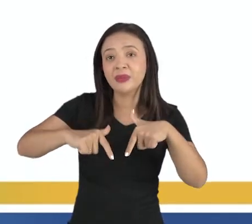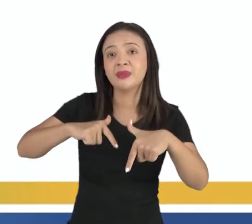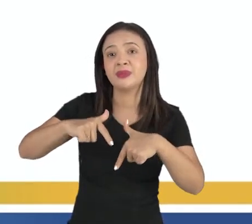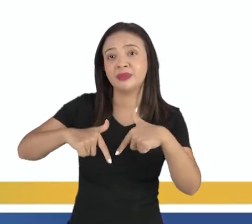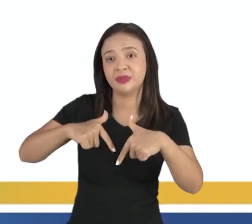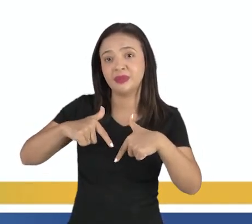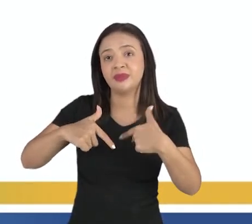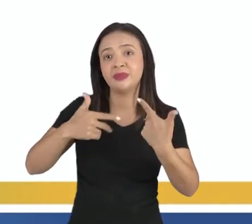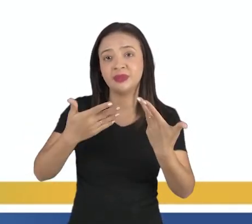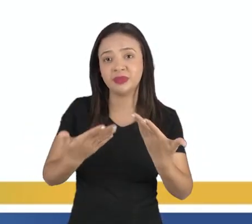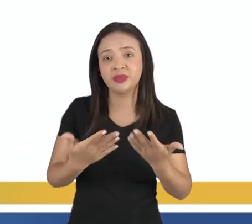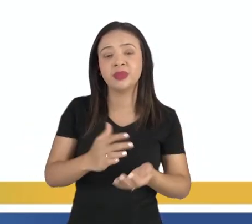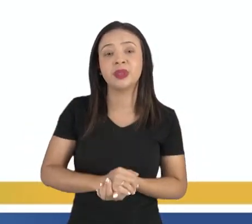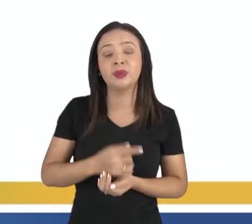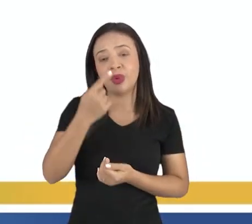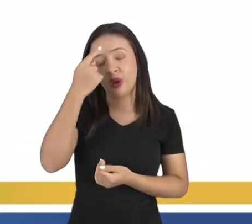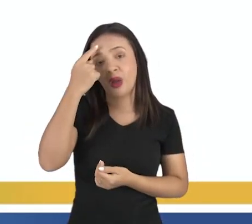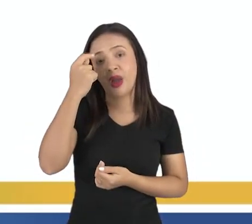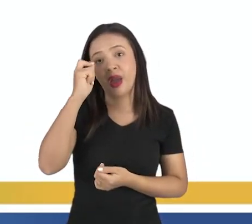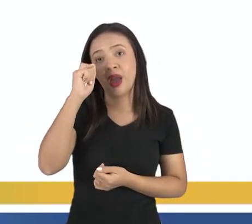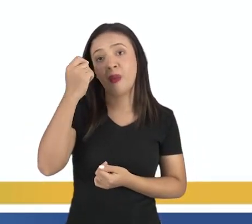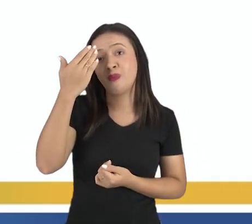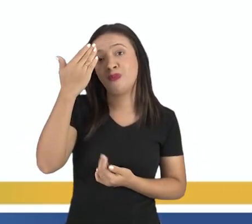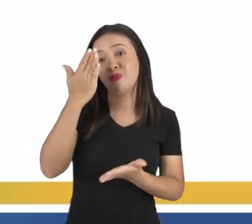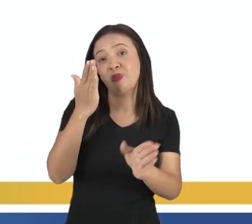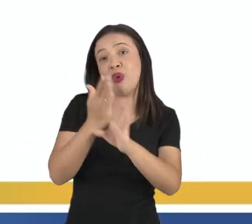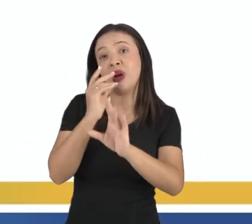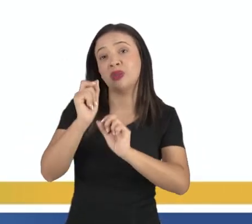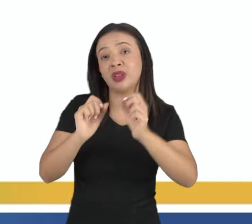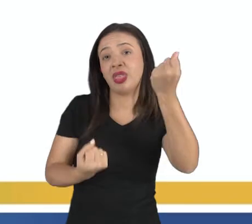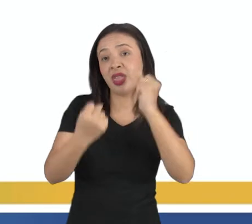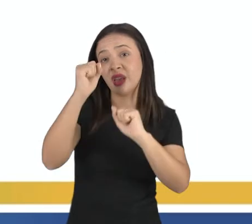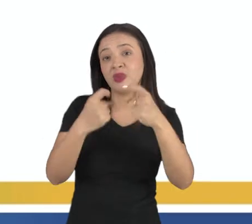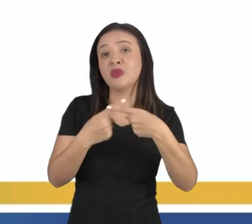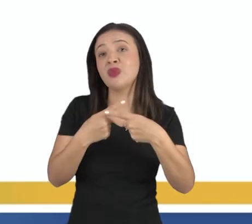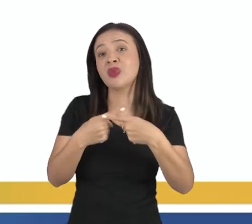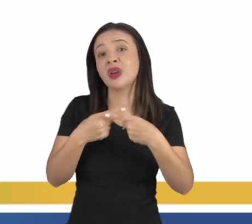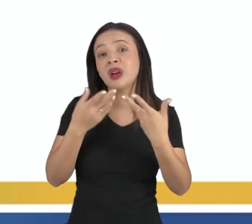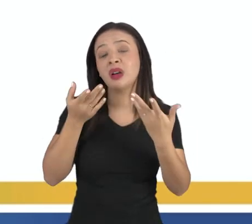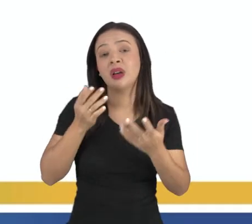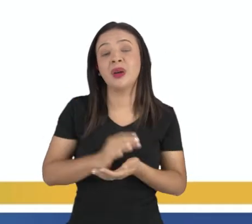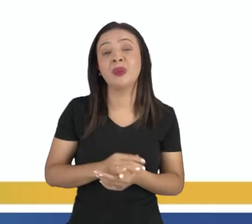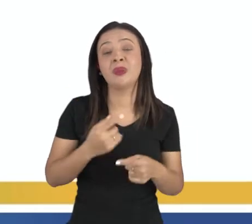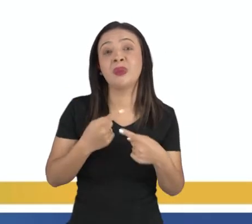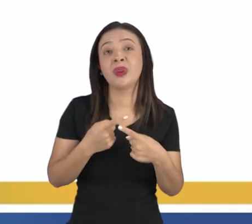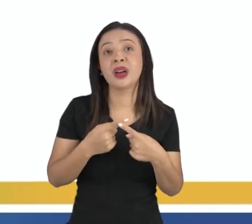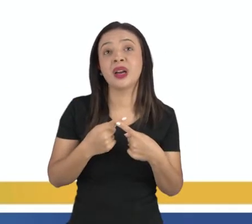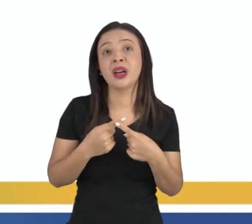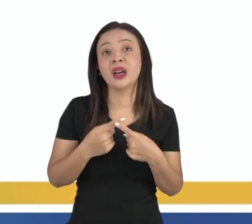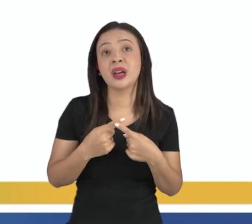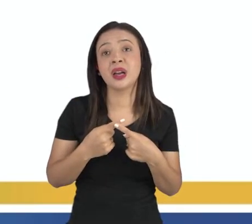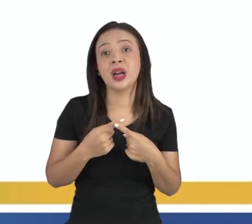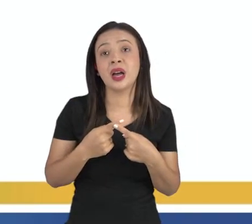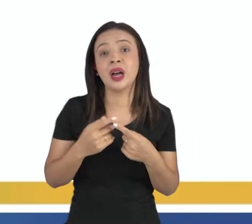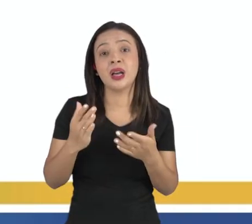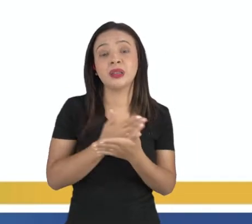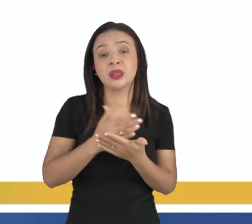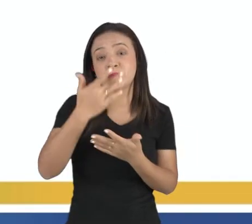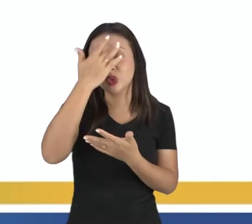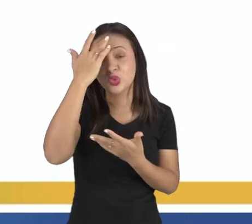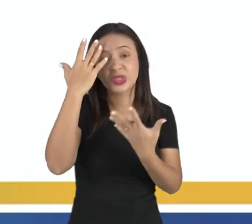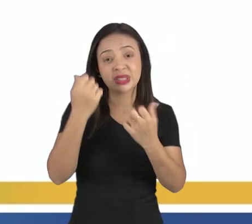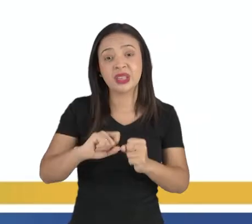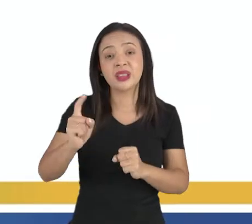indireta, produzido pelas indústrias. Por que indireto? Porque não necessariamente esses trabalhadores serão empregados na indústria,